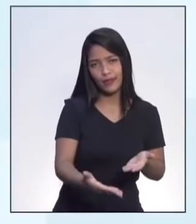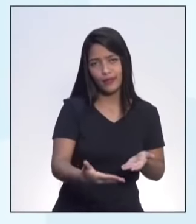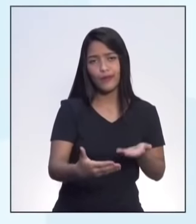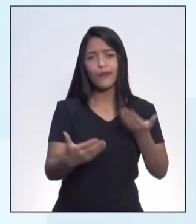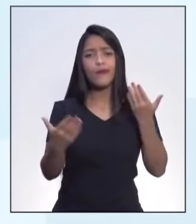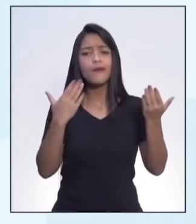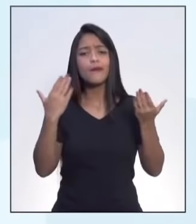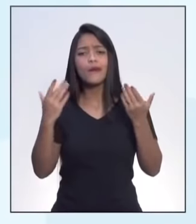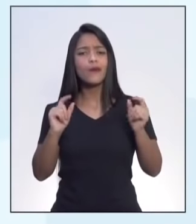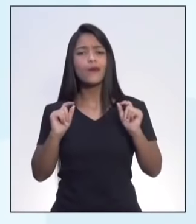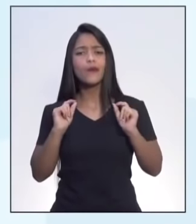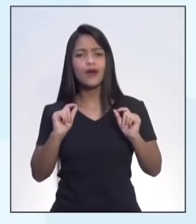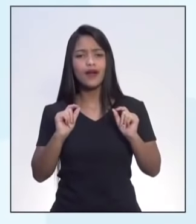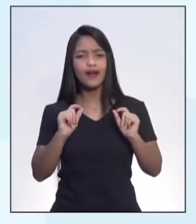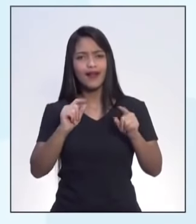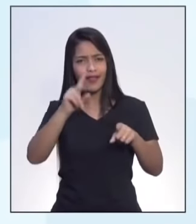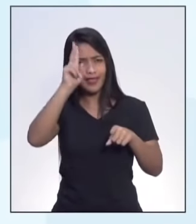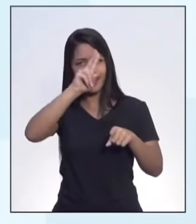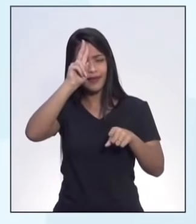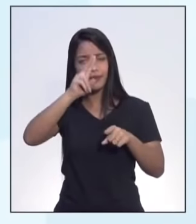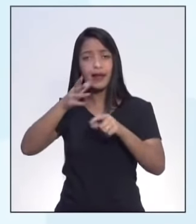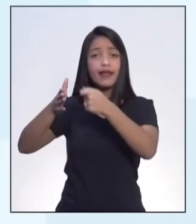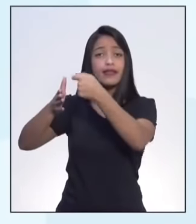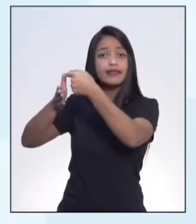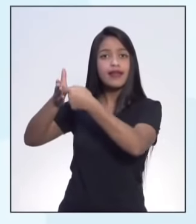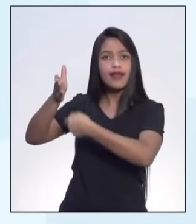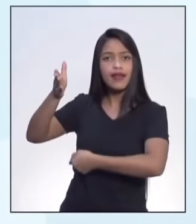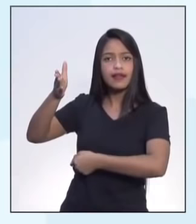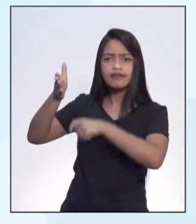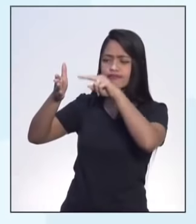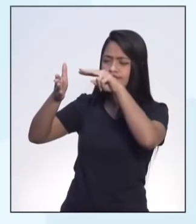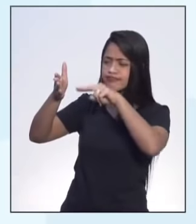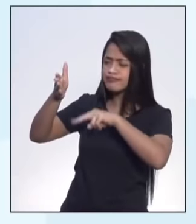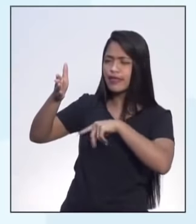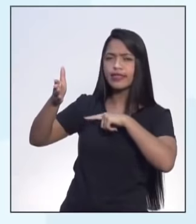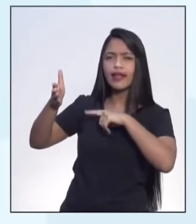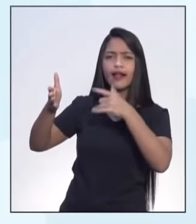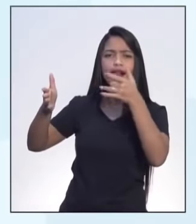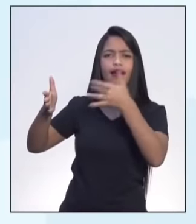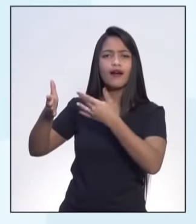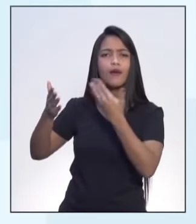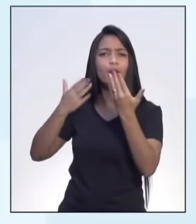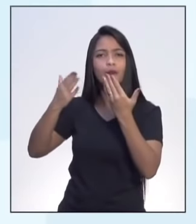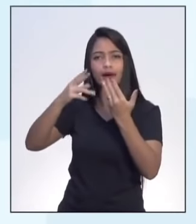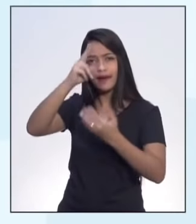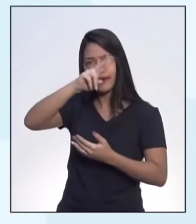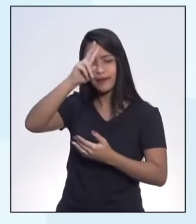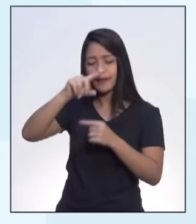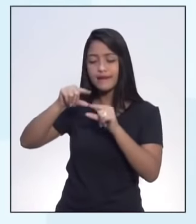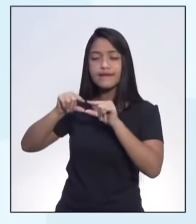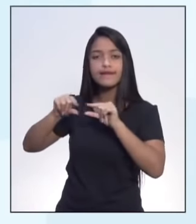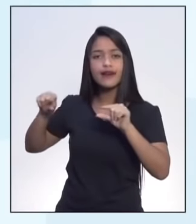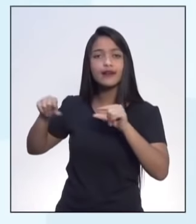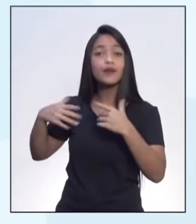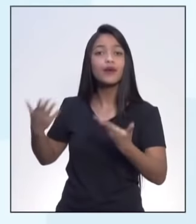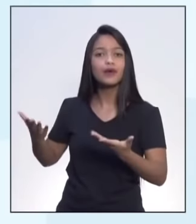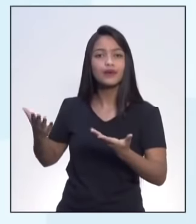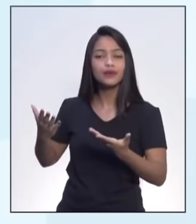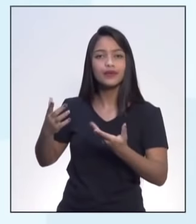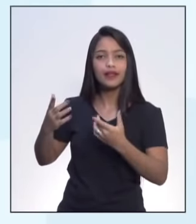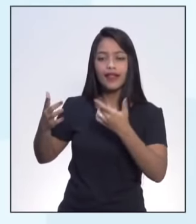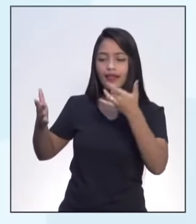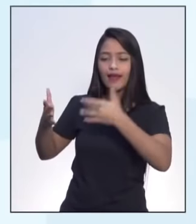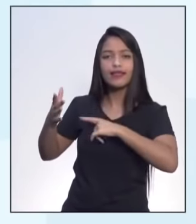comparação. Você se lembra em qual parte do texto que aconteceu essa comparação? Você consegue lembrar da frase que há uma